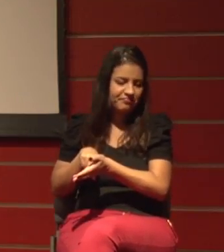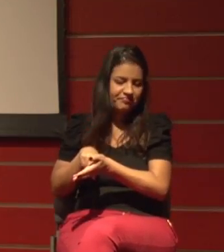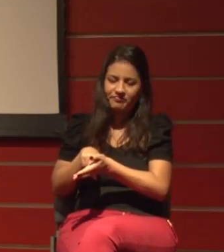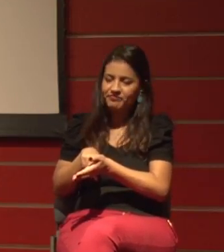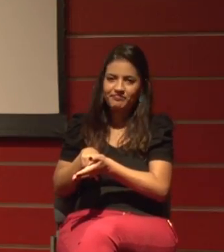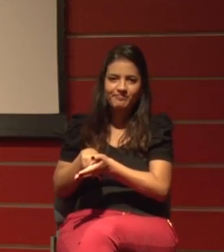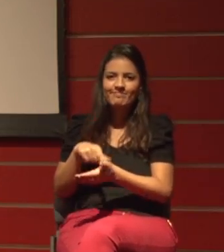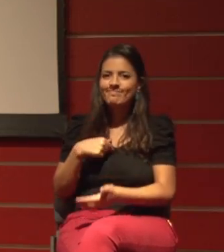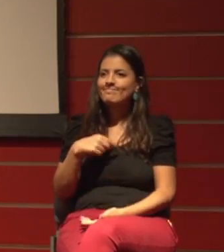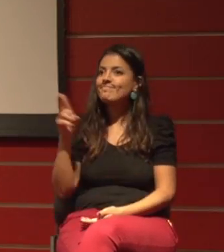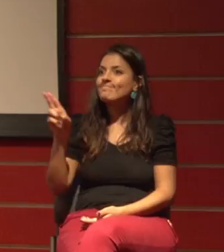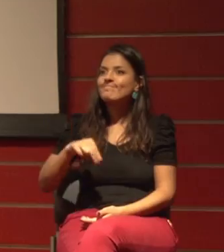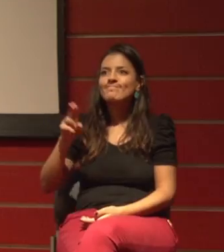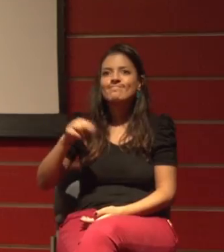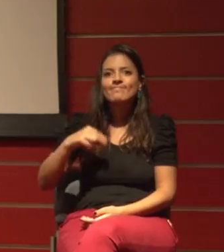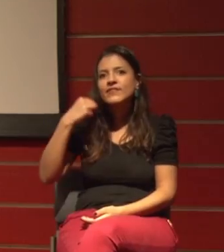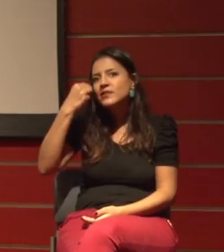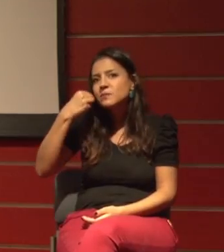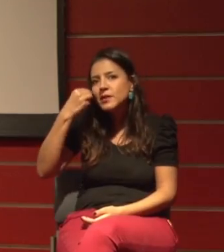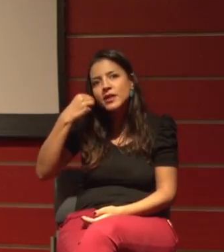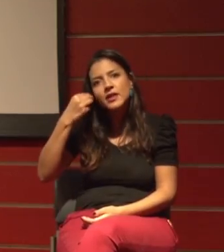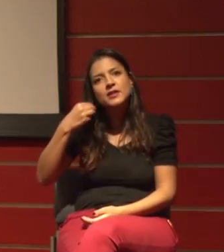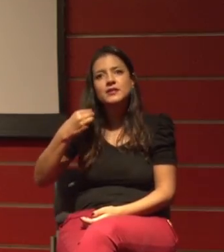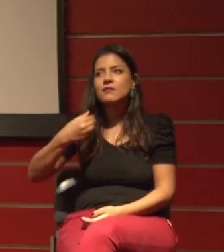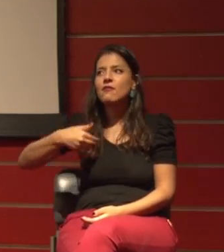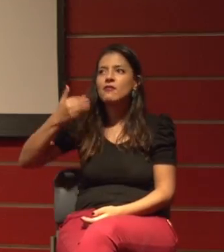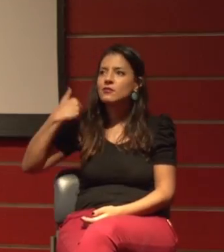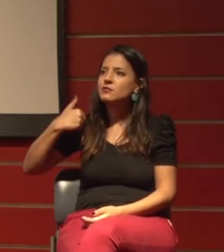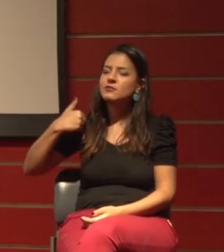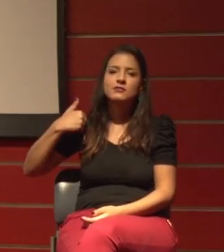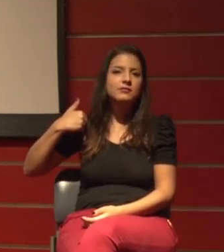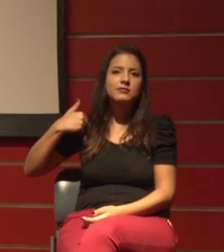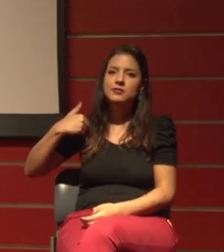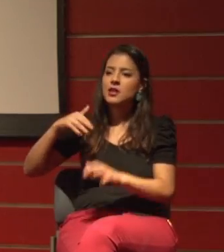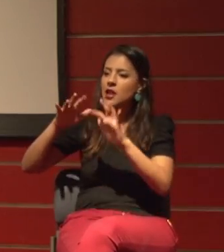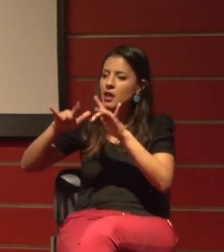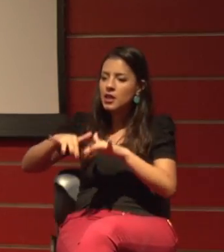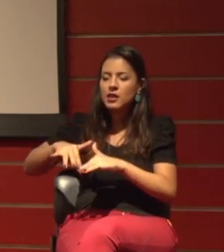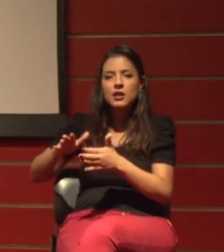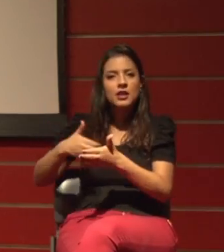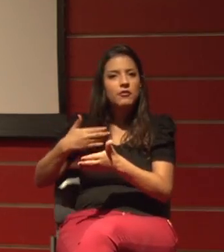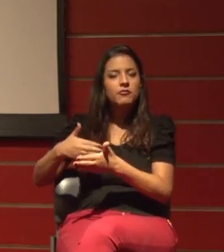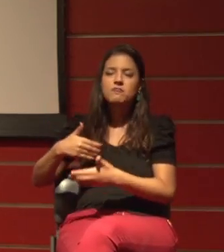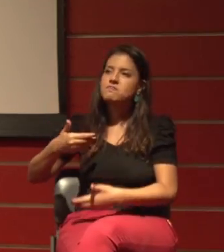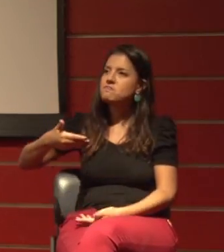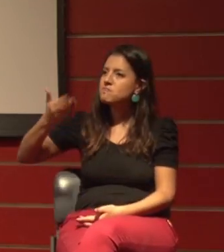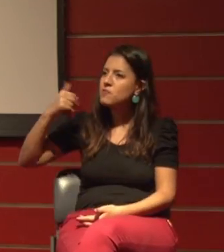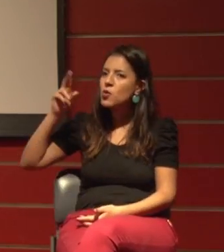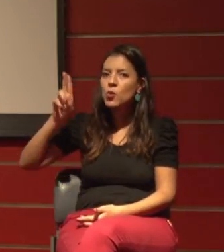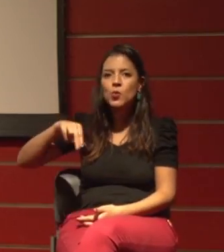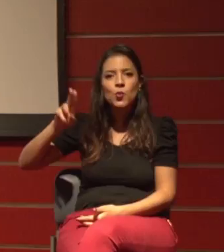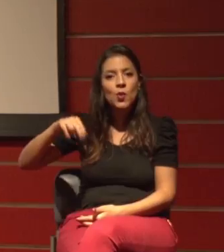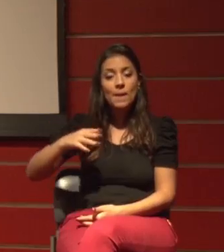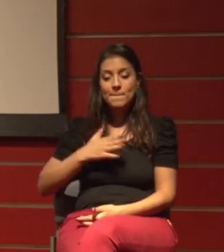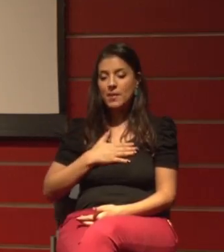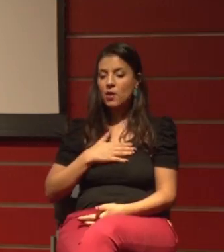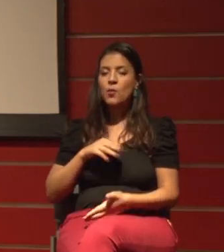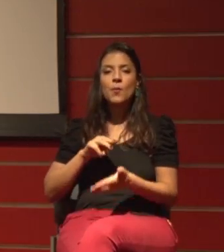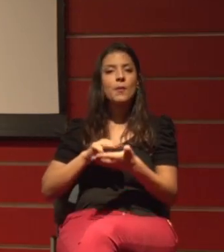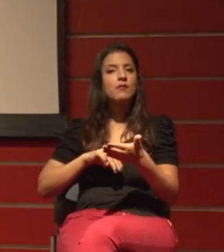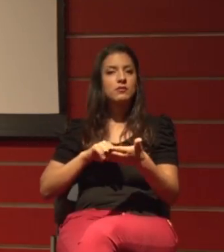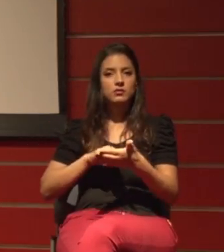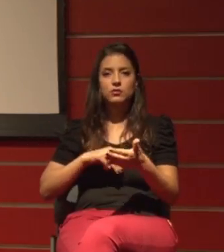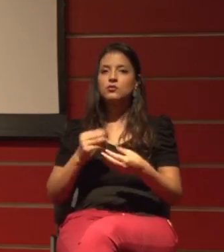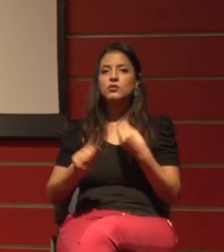nenhuma eu nunca tinha feito uma pesquisa antes eu nunca tinha escrito um livro antes então foi desenvolver um método meu meu de de